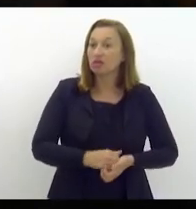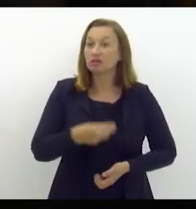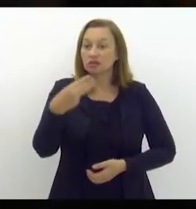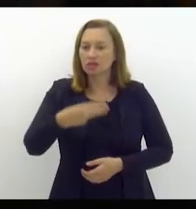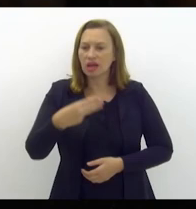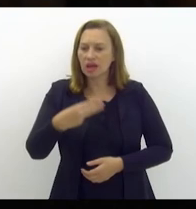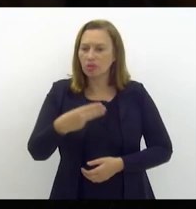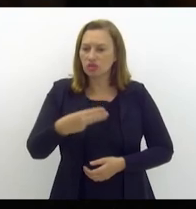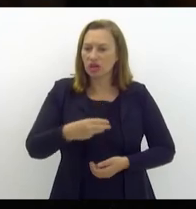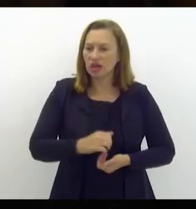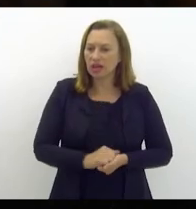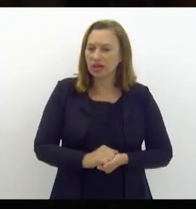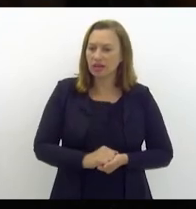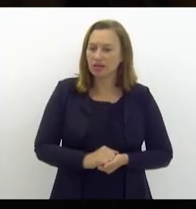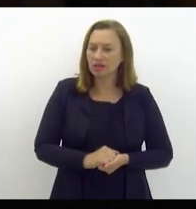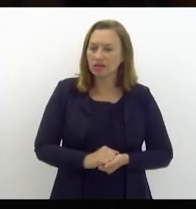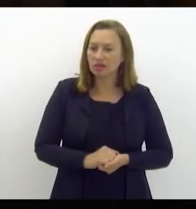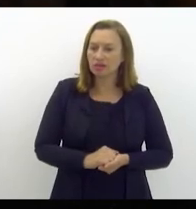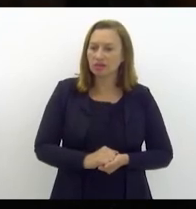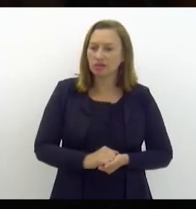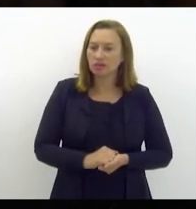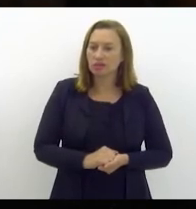3. A regular